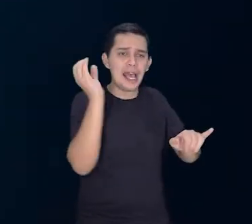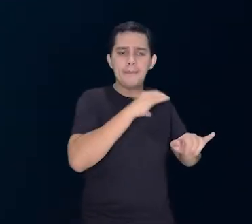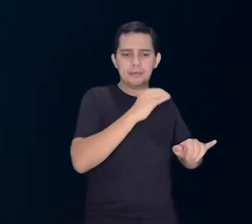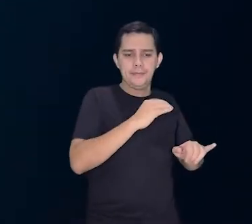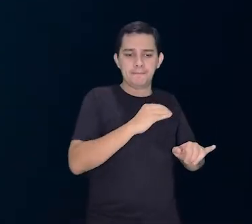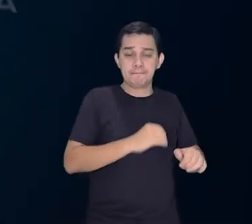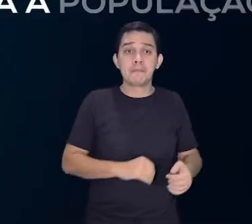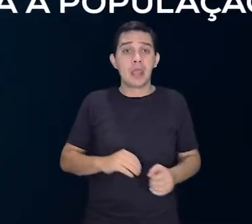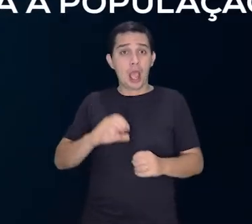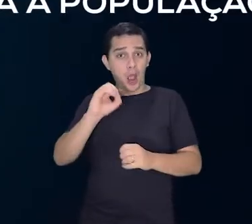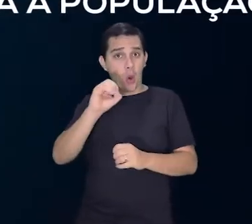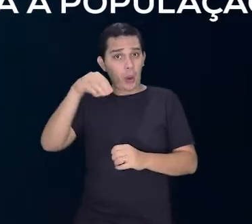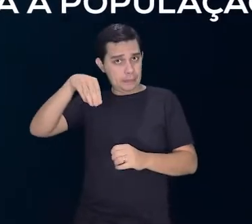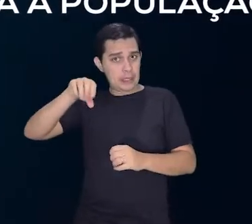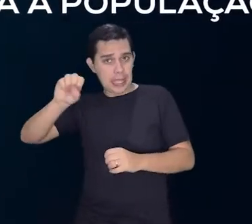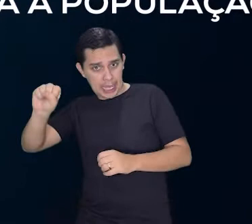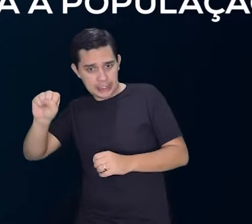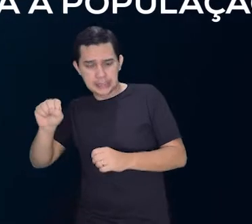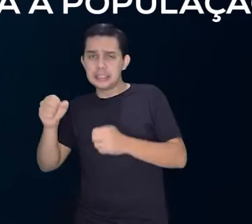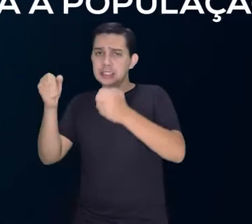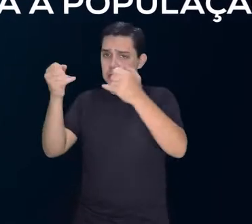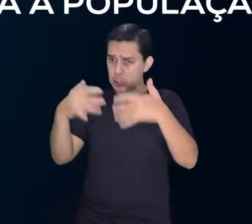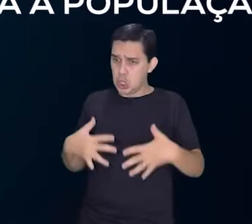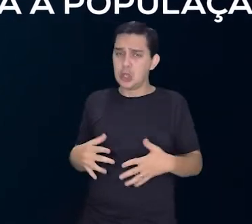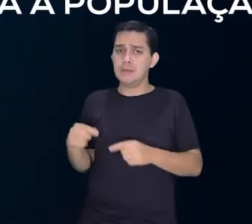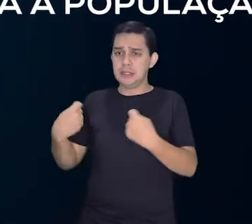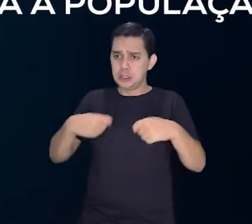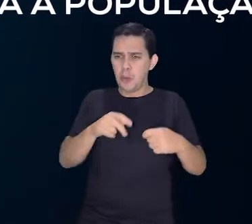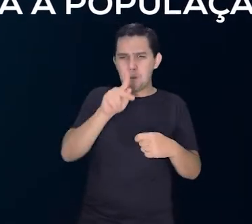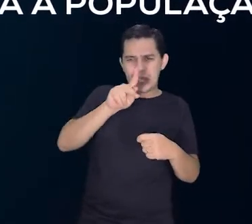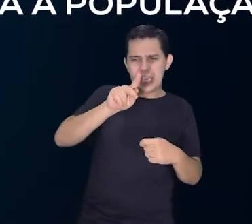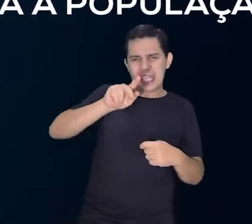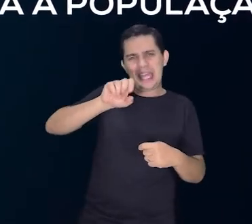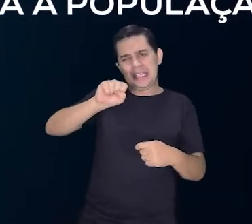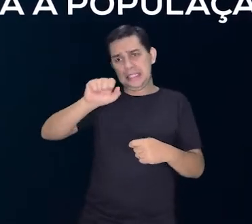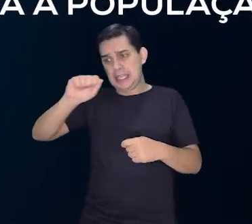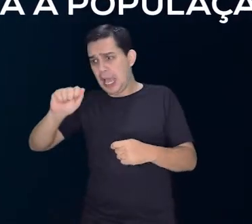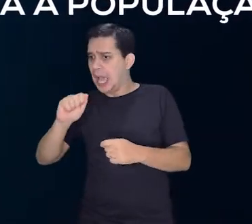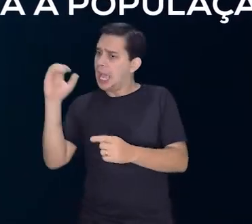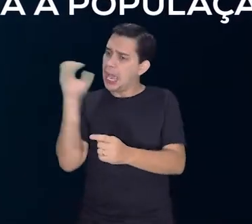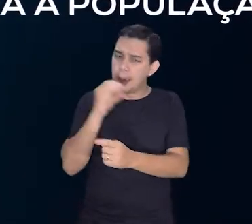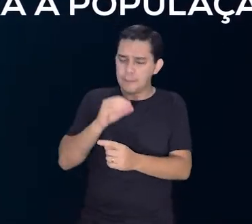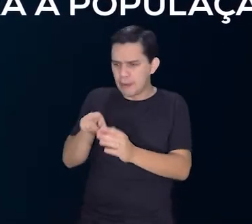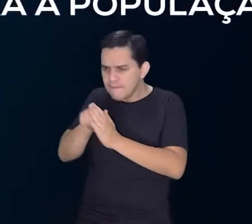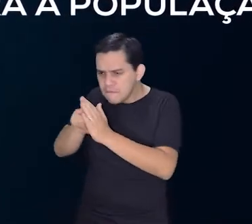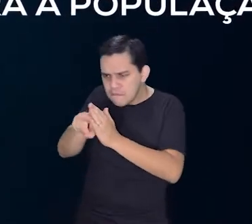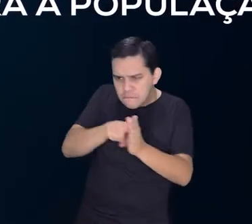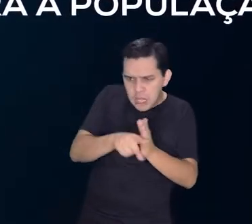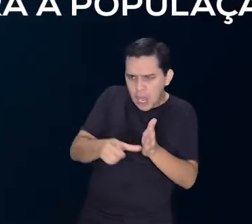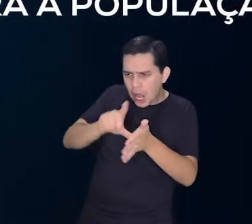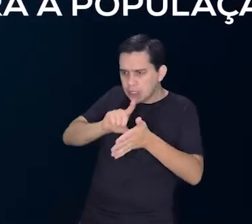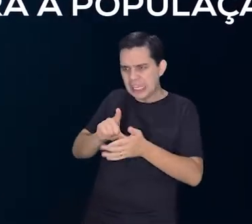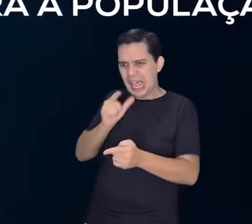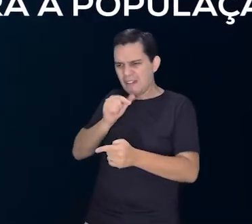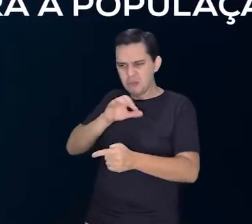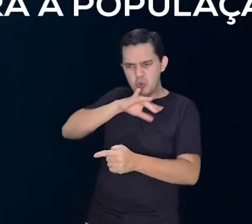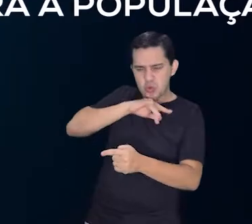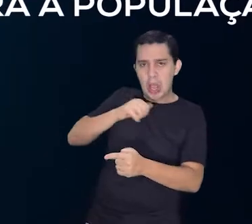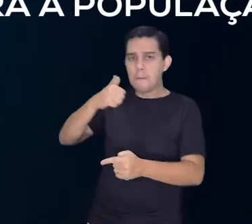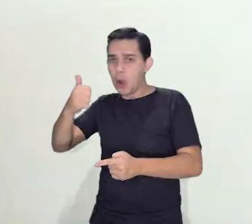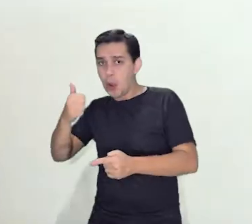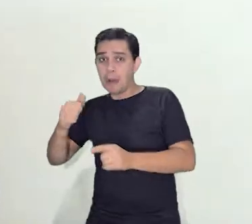ela recomenda a implementação de um PSA como uma maneira mais eficiente para se assegurar a segurança no consumo da água para